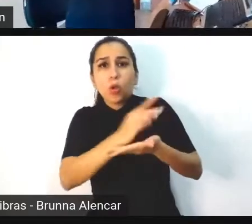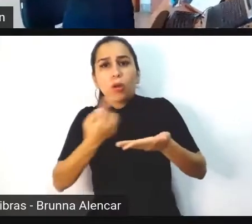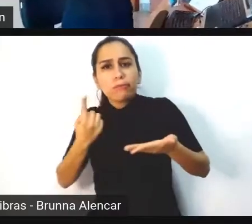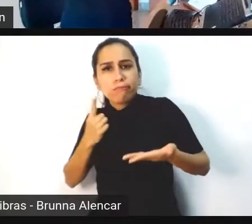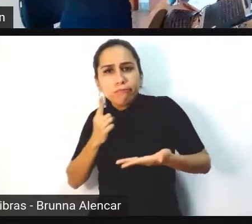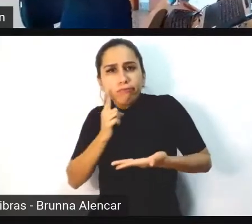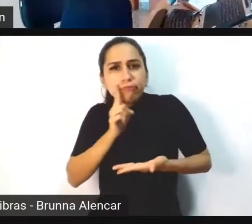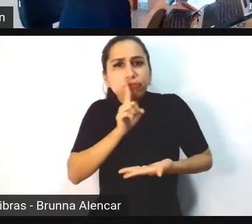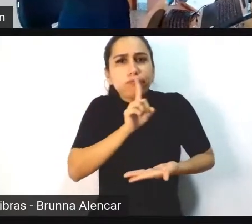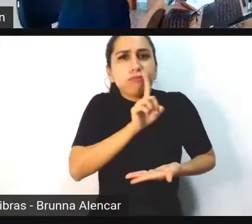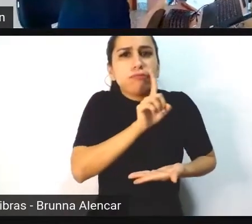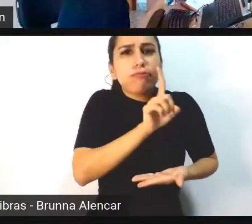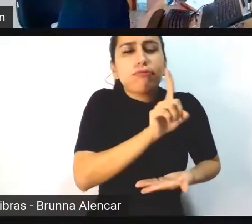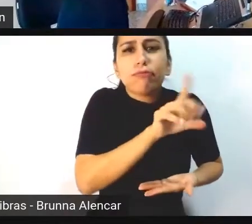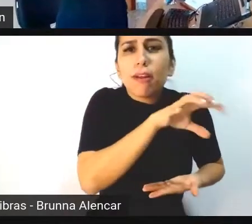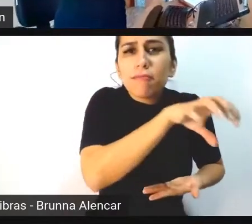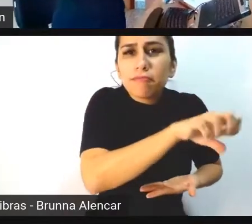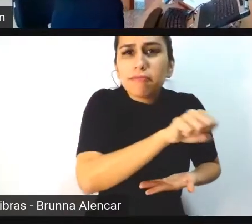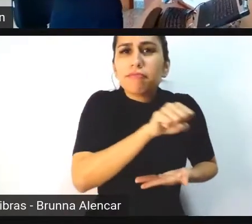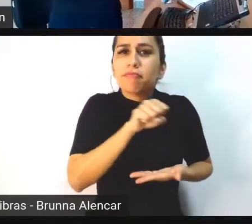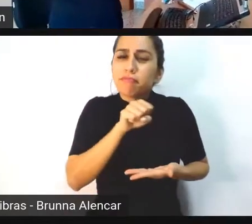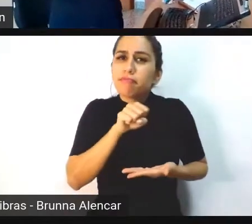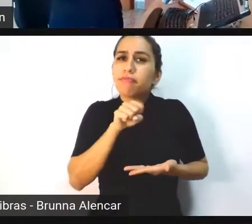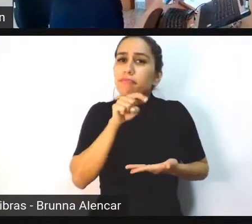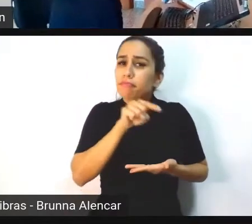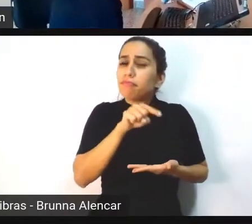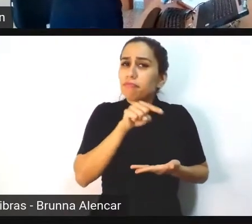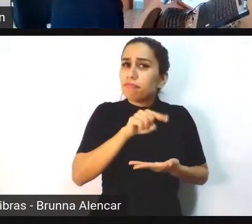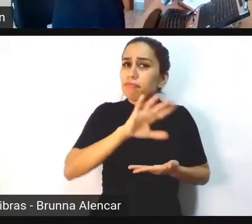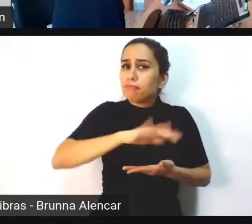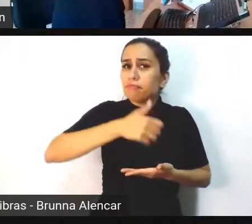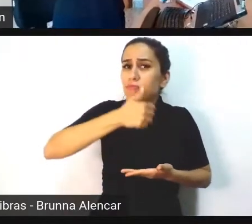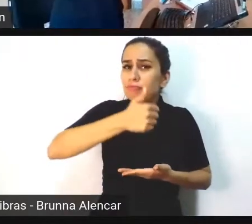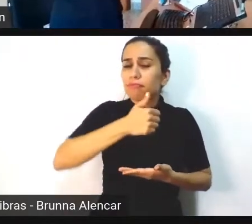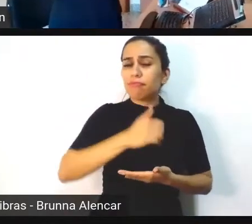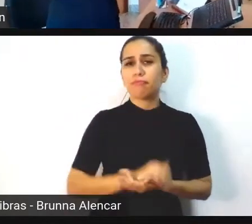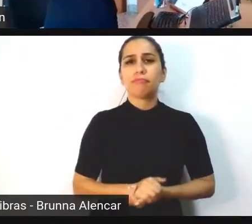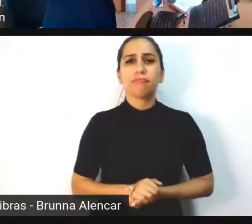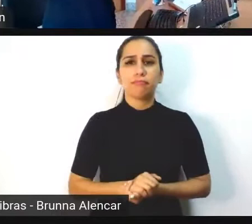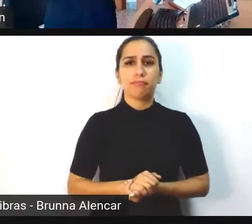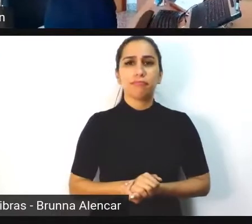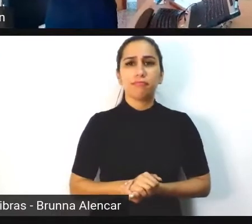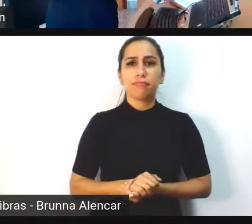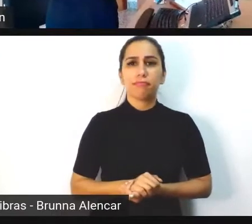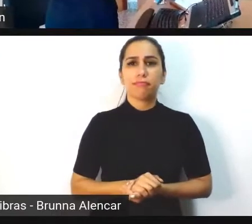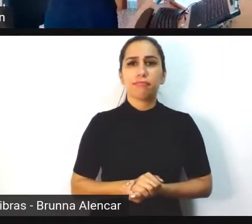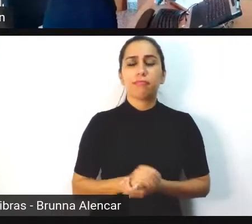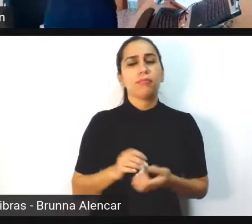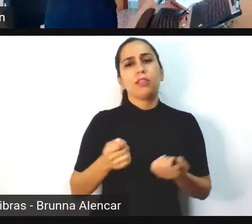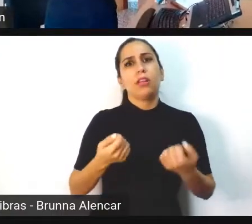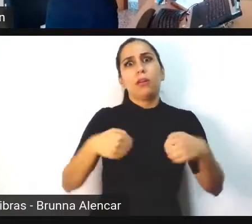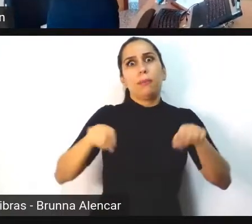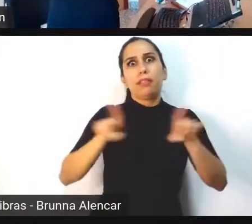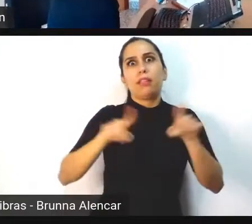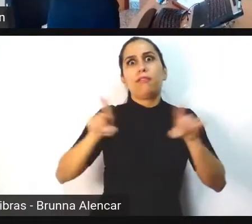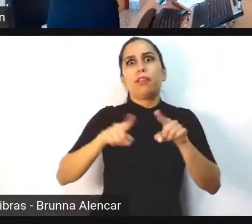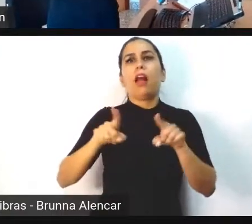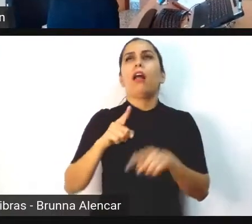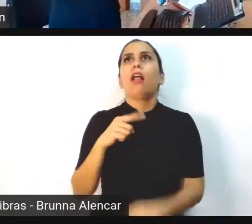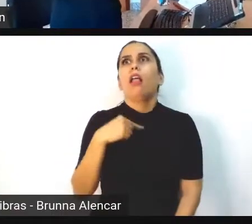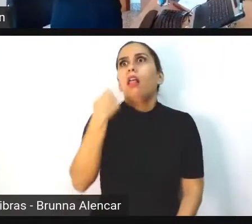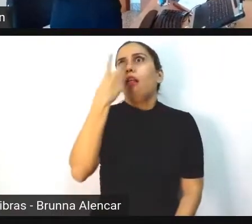o trabalho, ele deve ser a postura sentada, ela não deve ser, precisa ficar muito tempo.